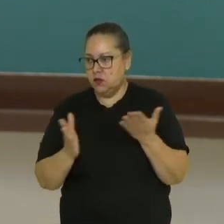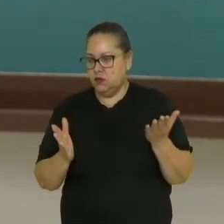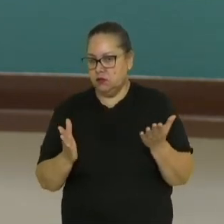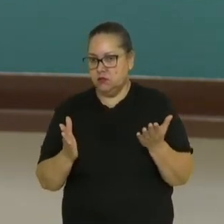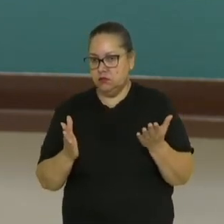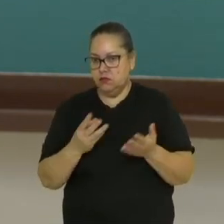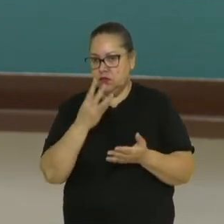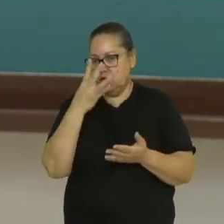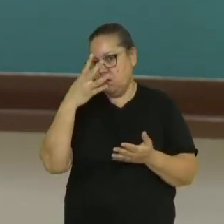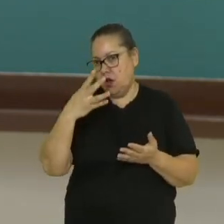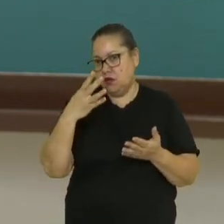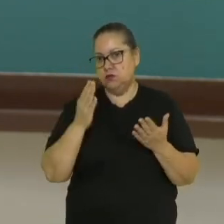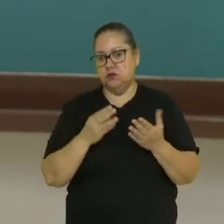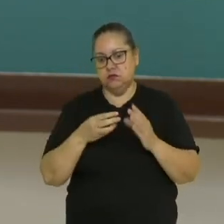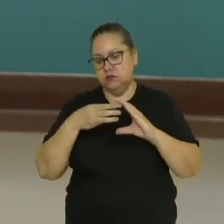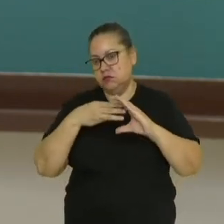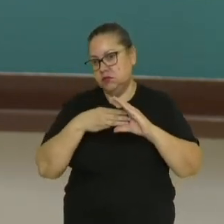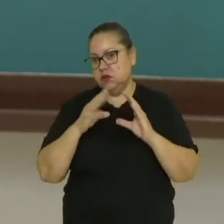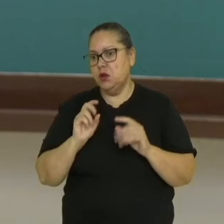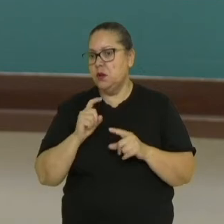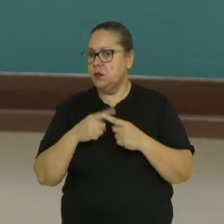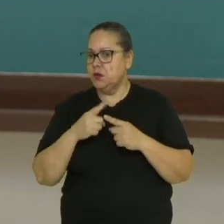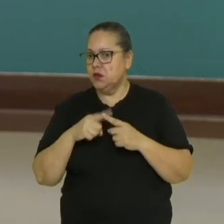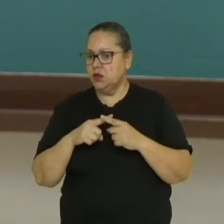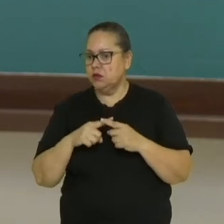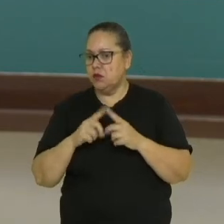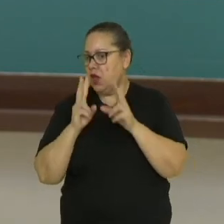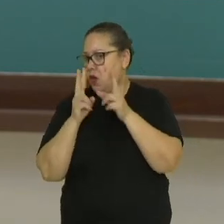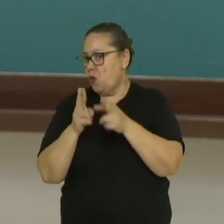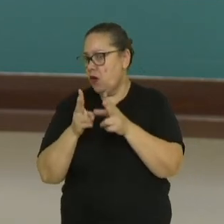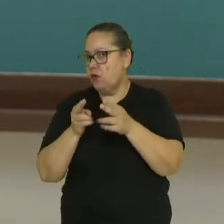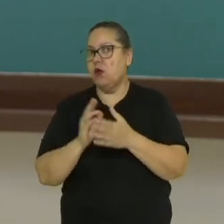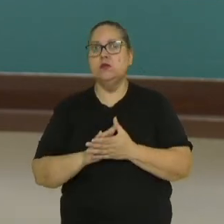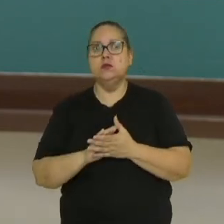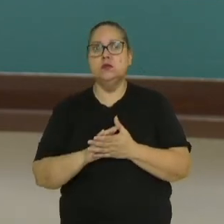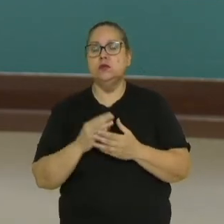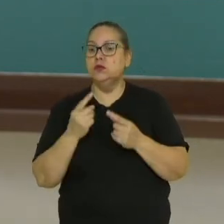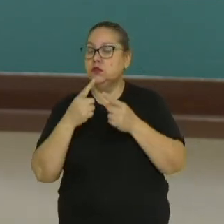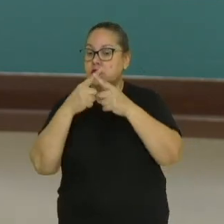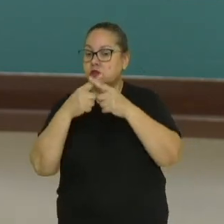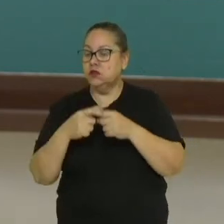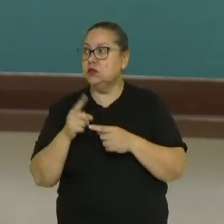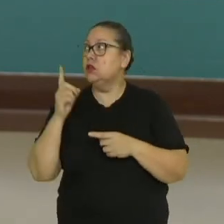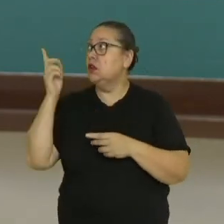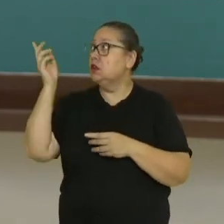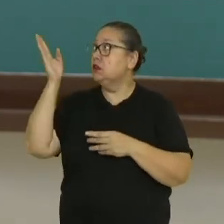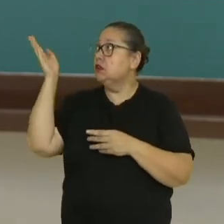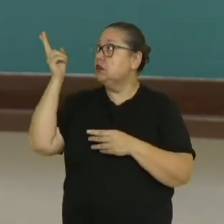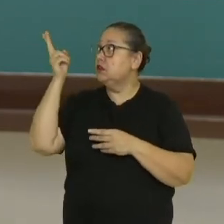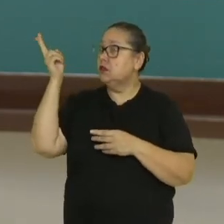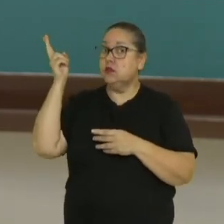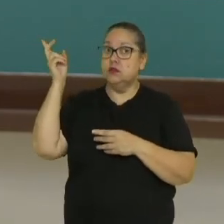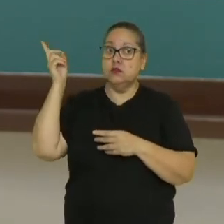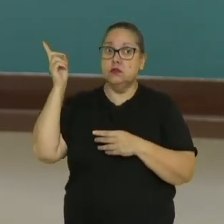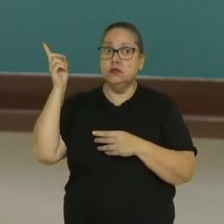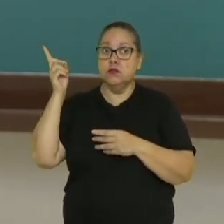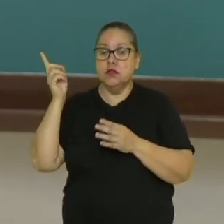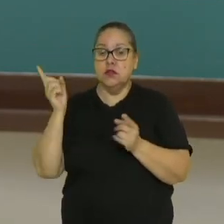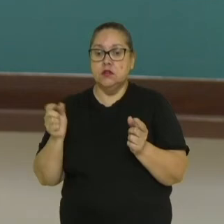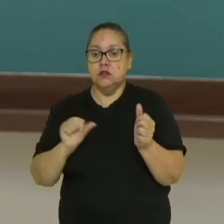não virou 4? Sim, mas por que então eles não são iguais? Muitas vezes devido a essa recombinação gênica,